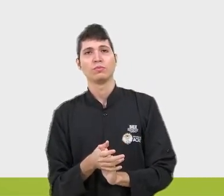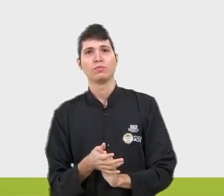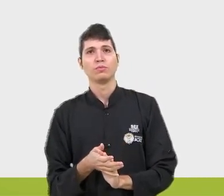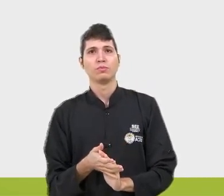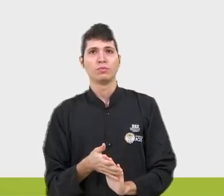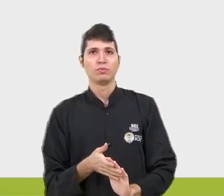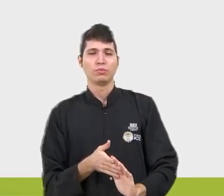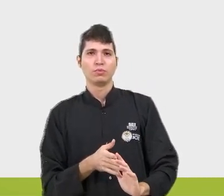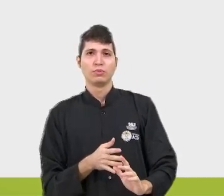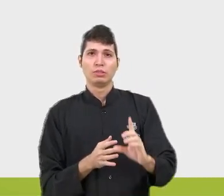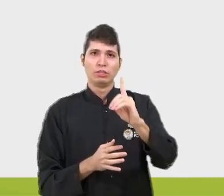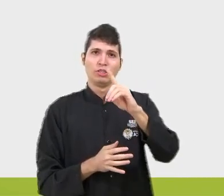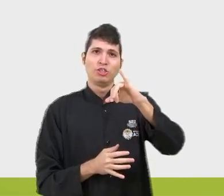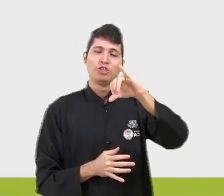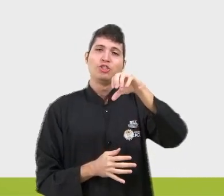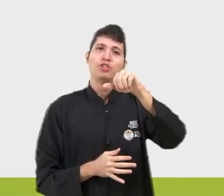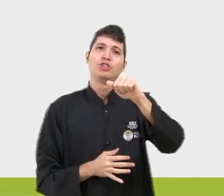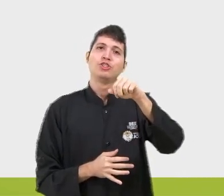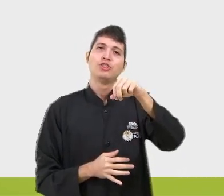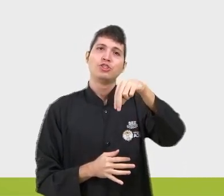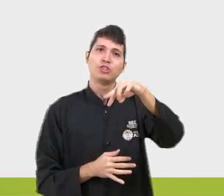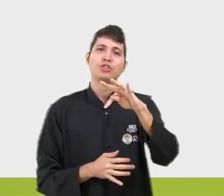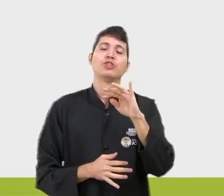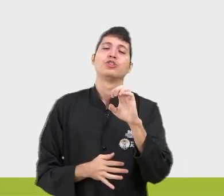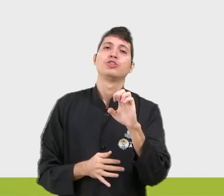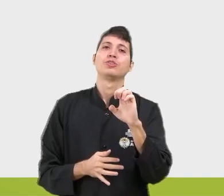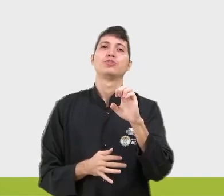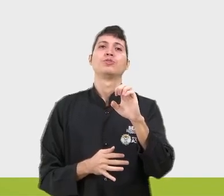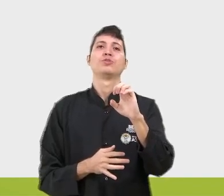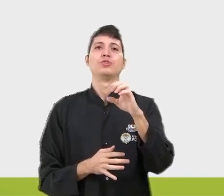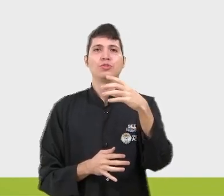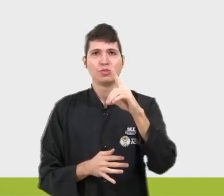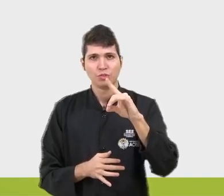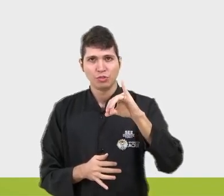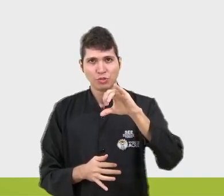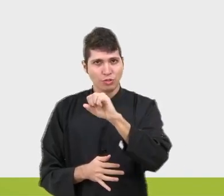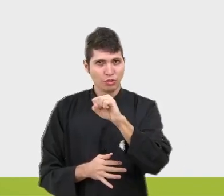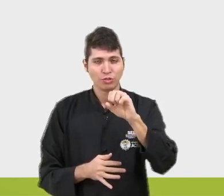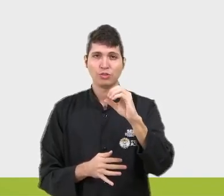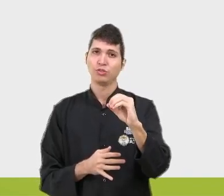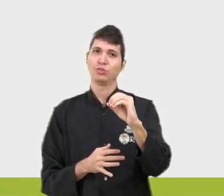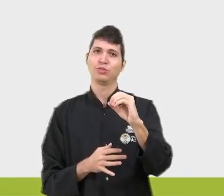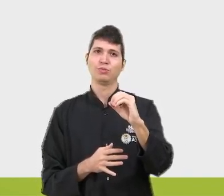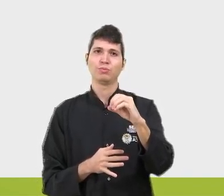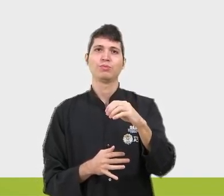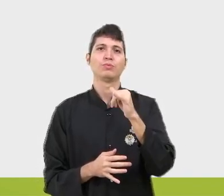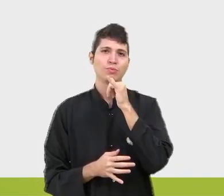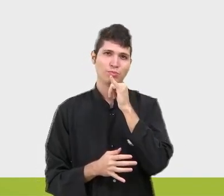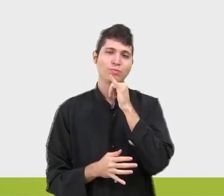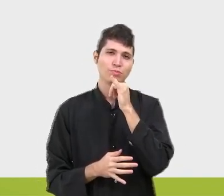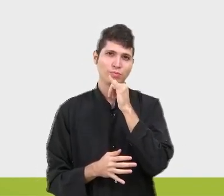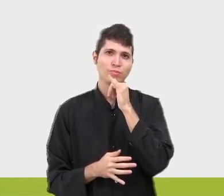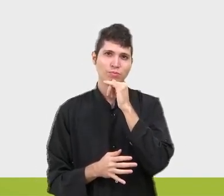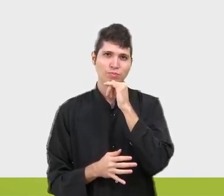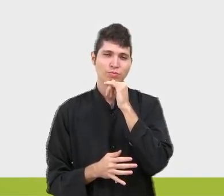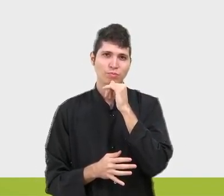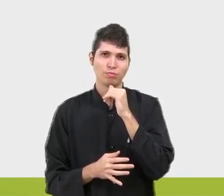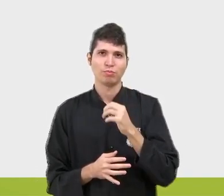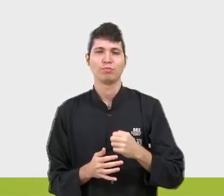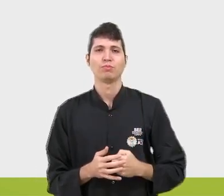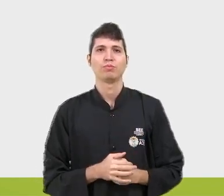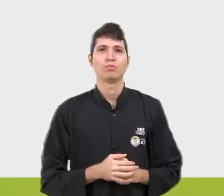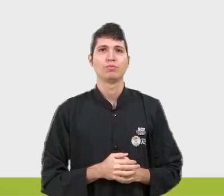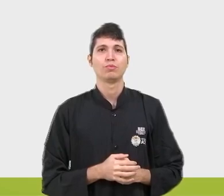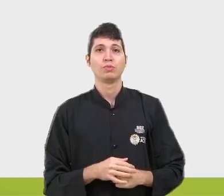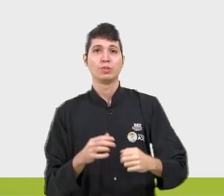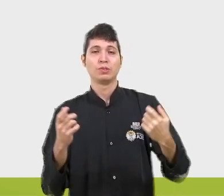é utilizado para você ganhar pontuações aí. E os campos semânticos, que, por exemplo, né, os sinônimos.